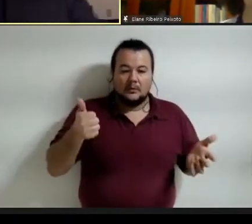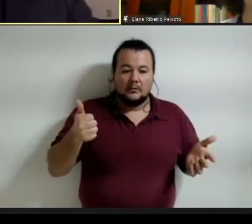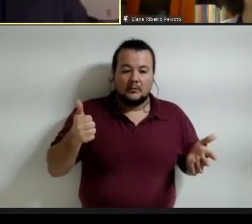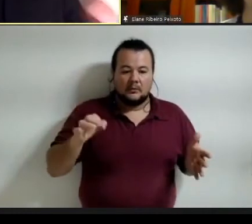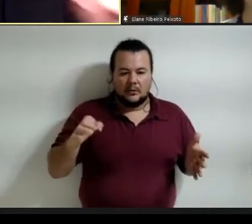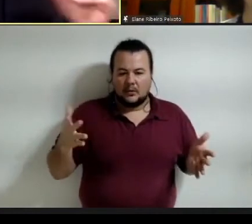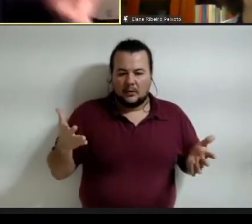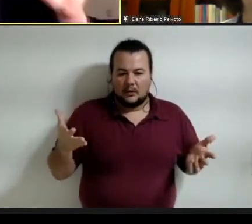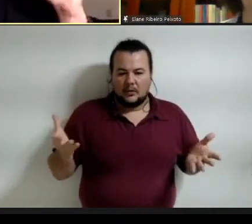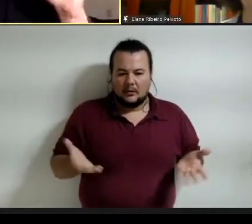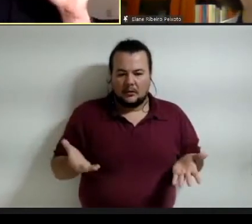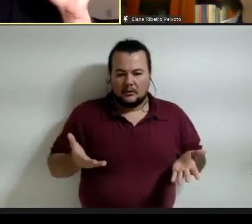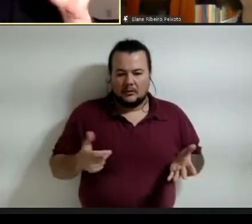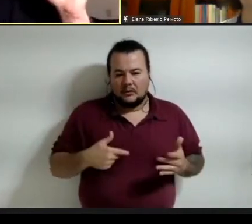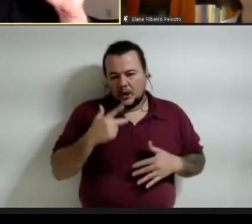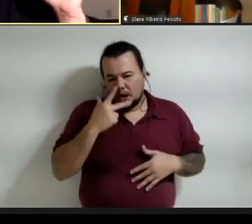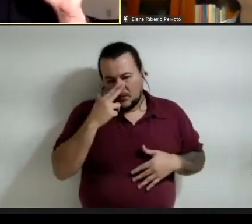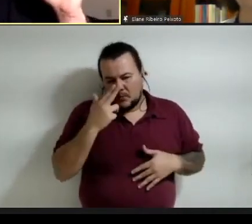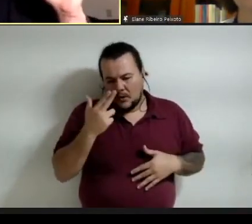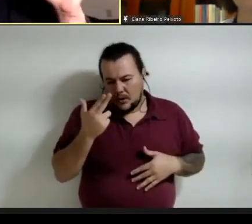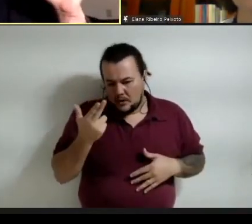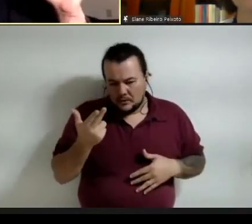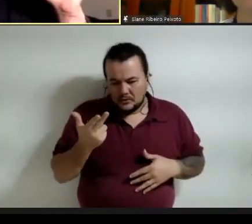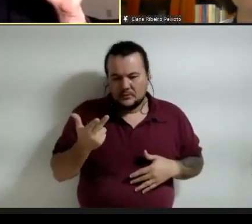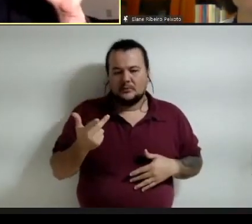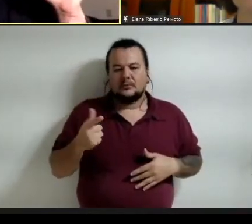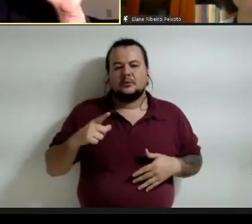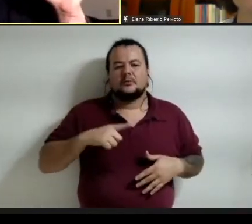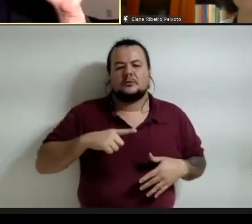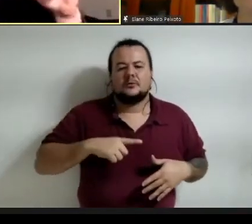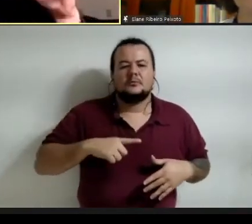é isso. A gente tem que a gente tem que ter espaço.